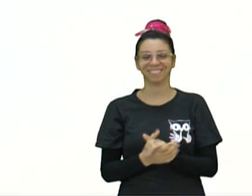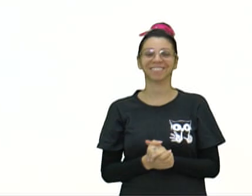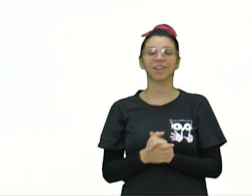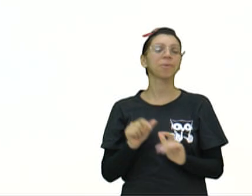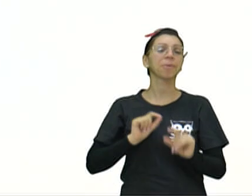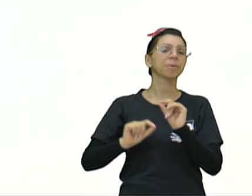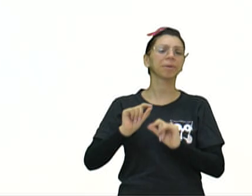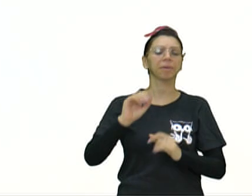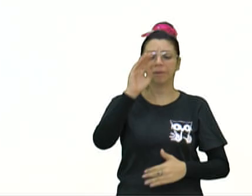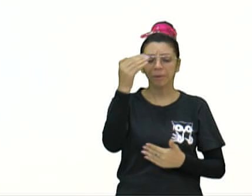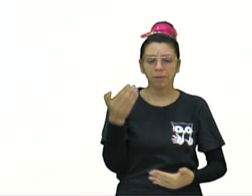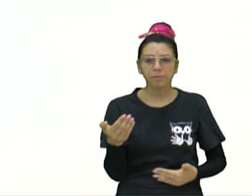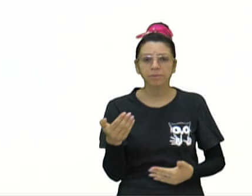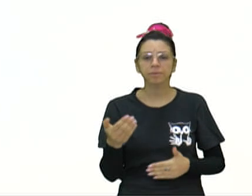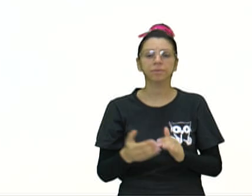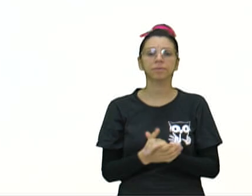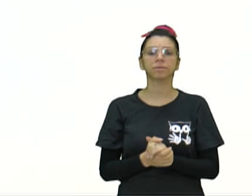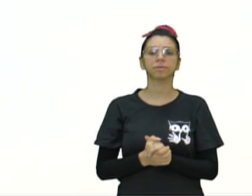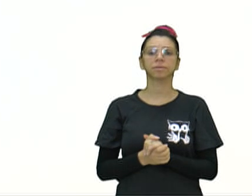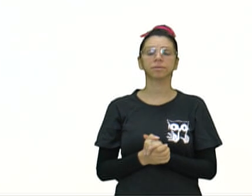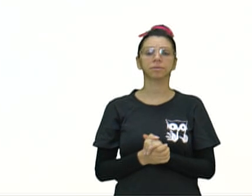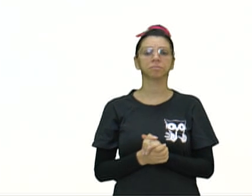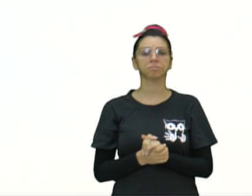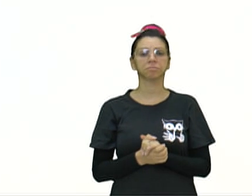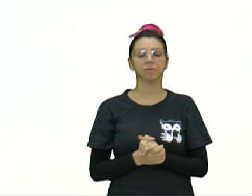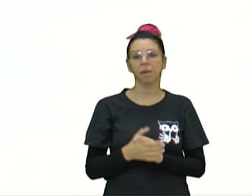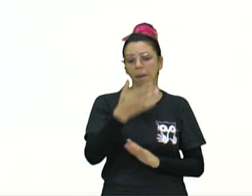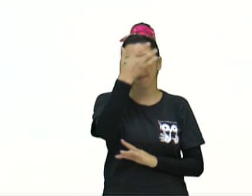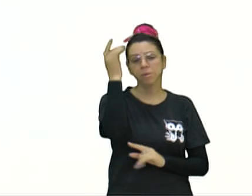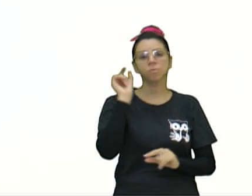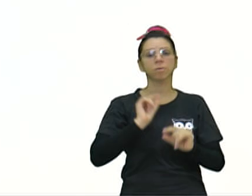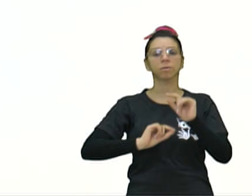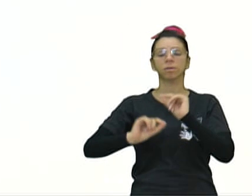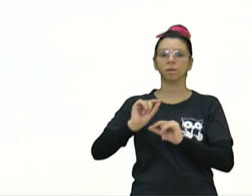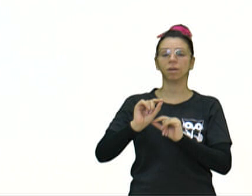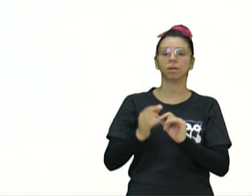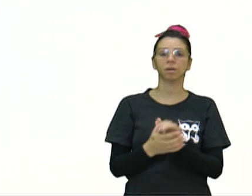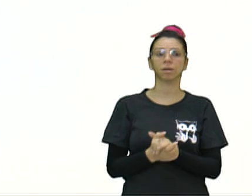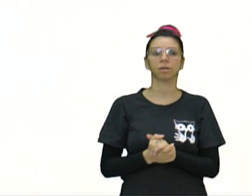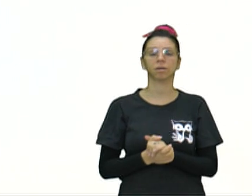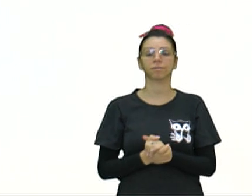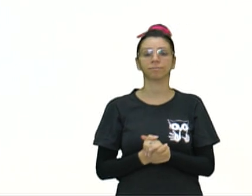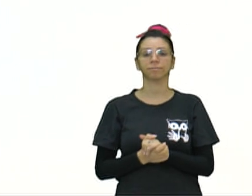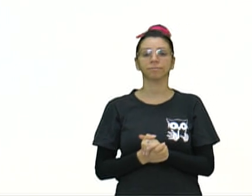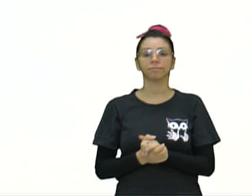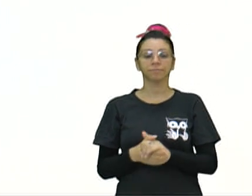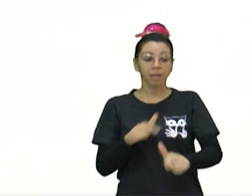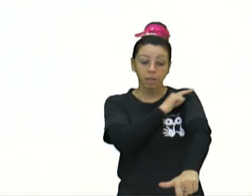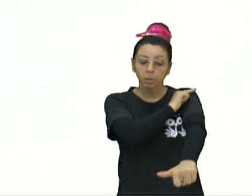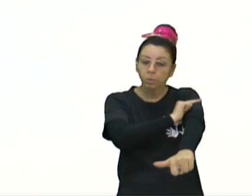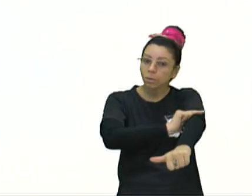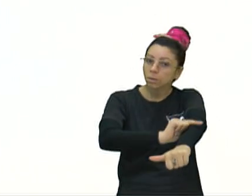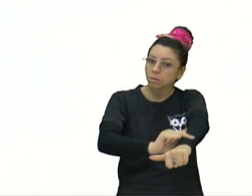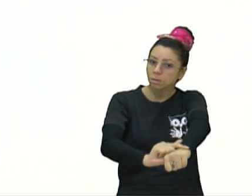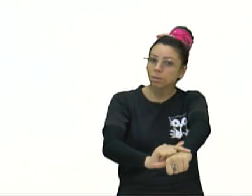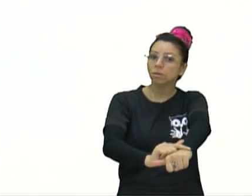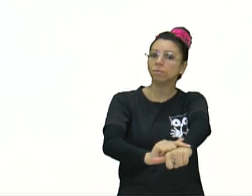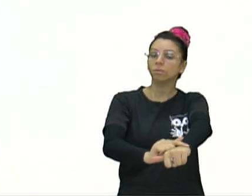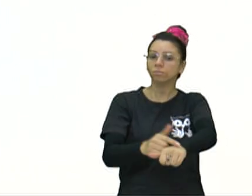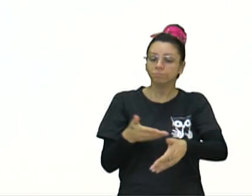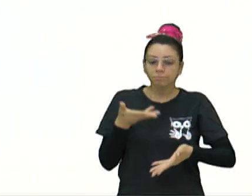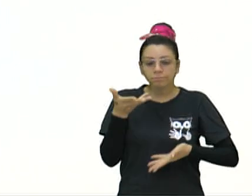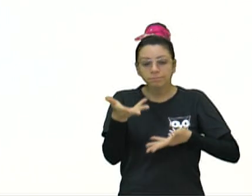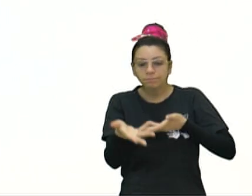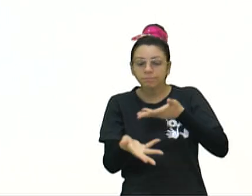é? Nada mais é do que a qualidade de ser cortês. Em poucas palavras, refere-se à gentileza e educação no trato com